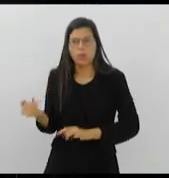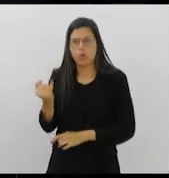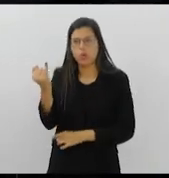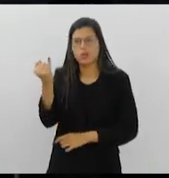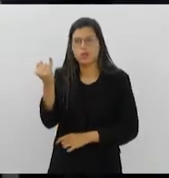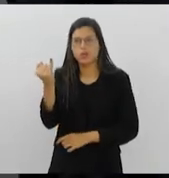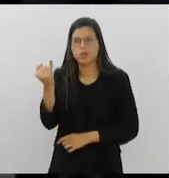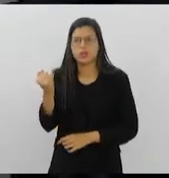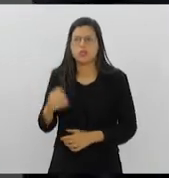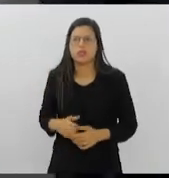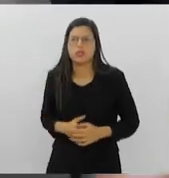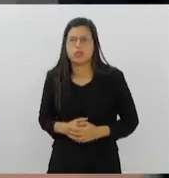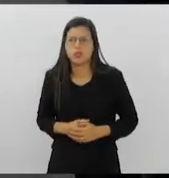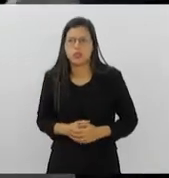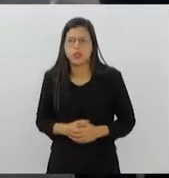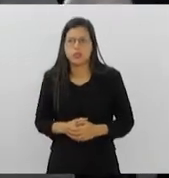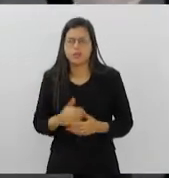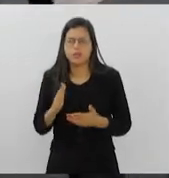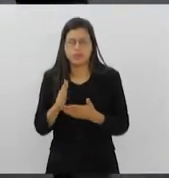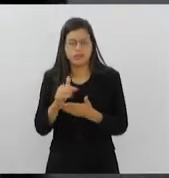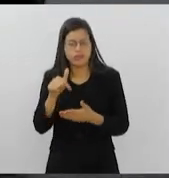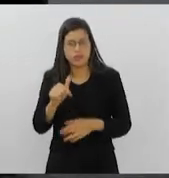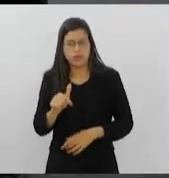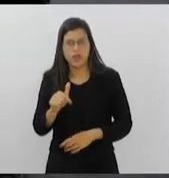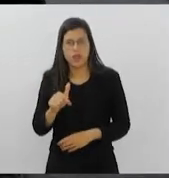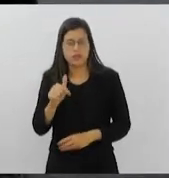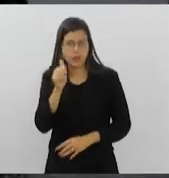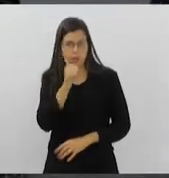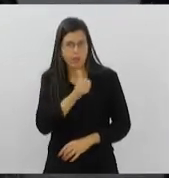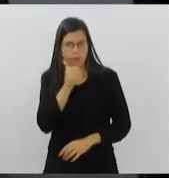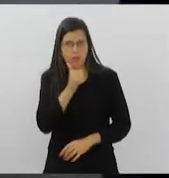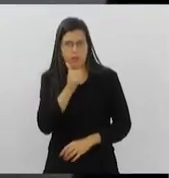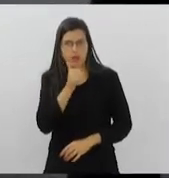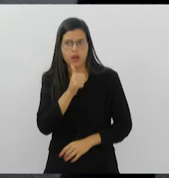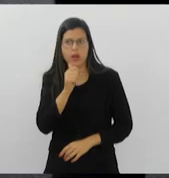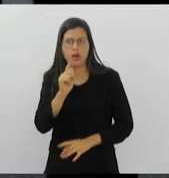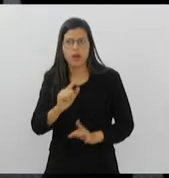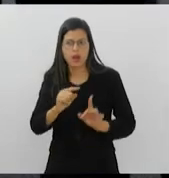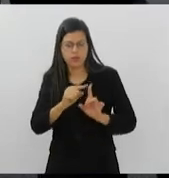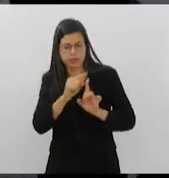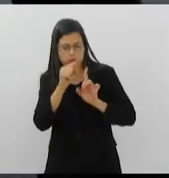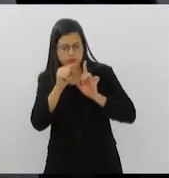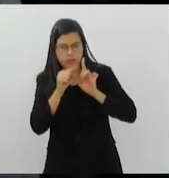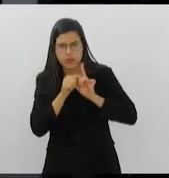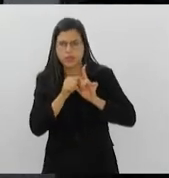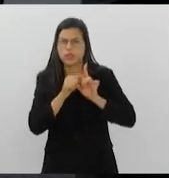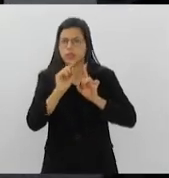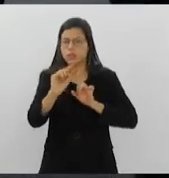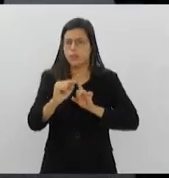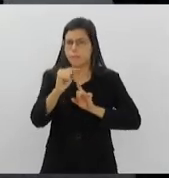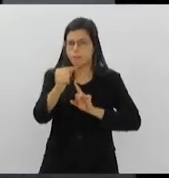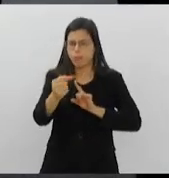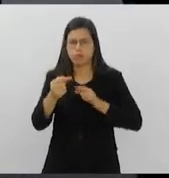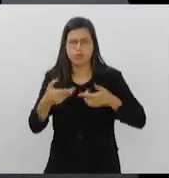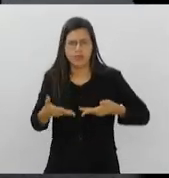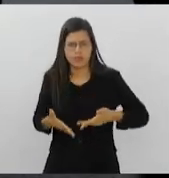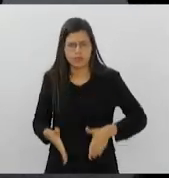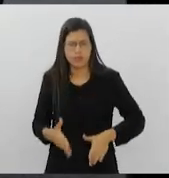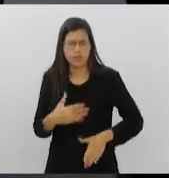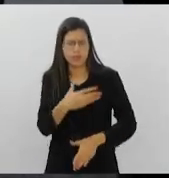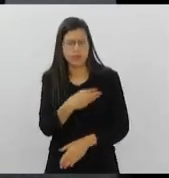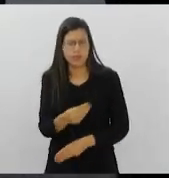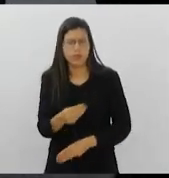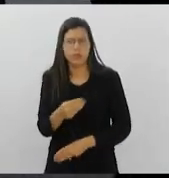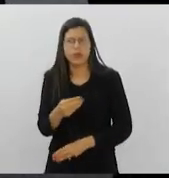não reconhecimento do lugar dessa mulher enquanto gestante, puerpéria, no pós-parto, é, sem